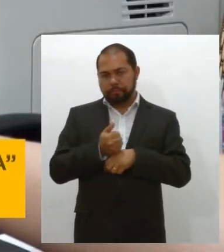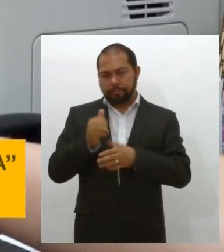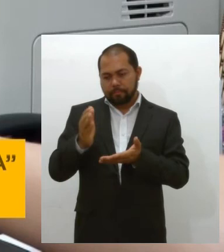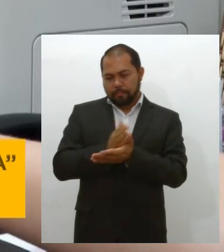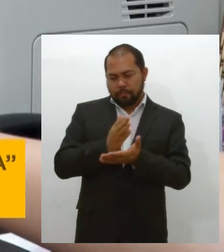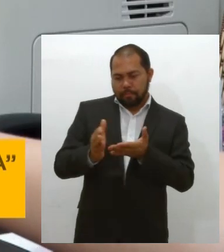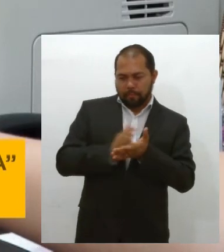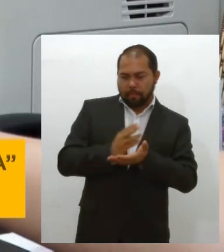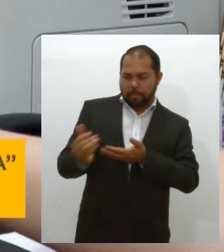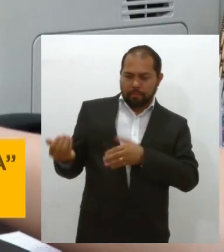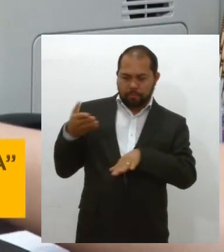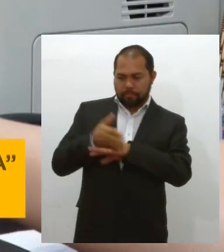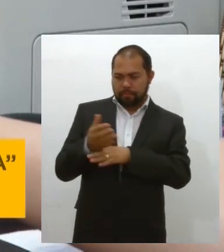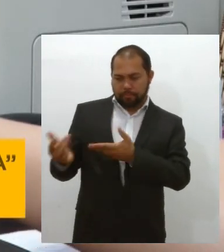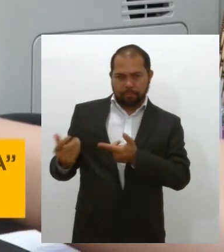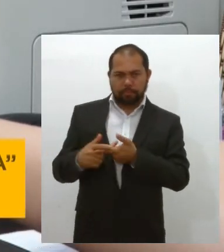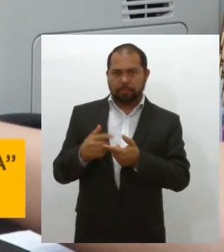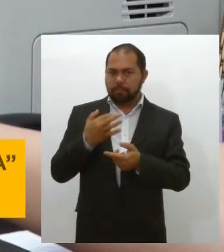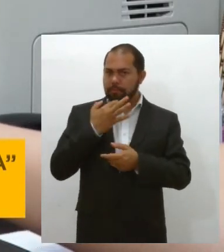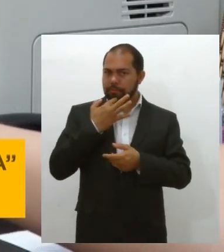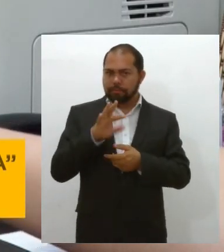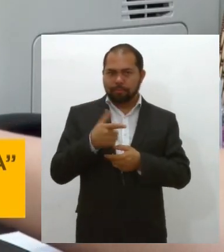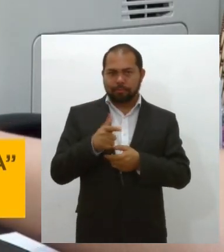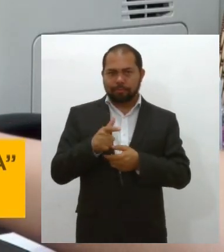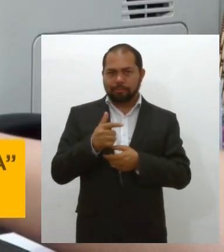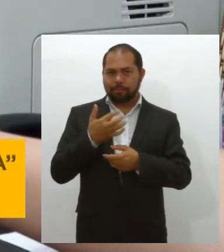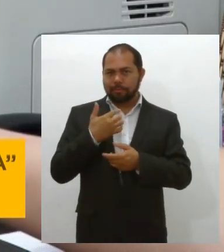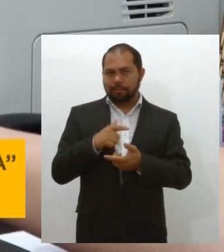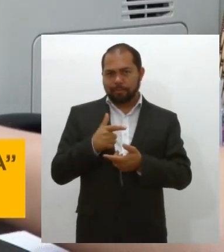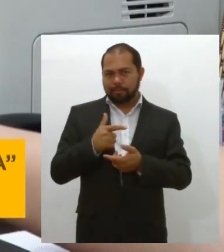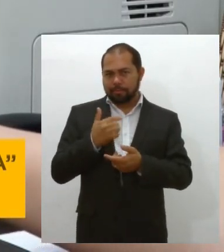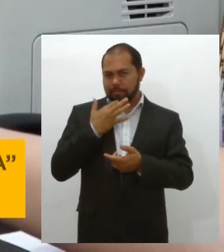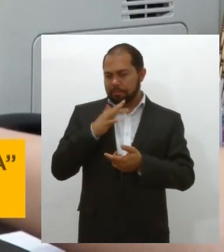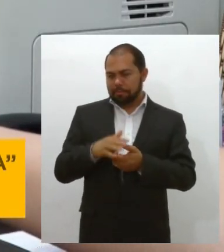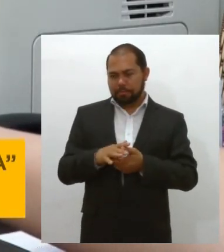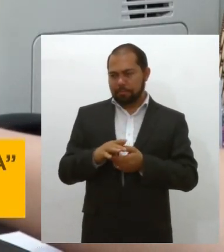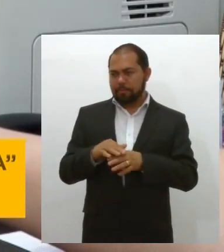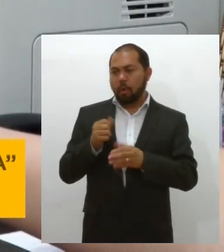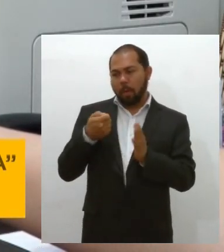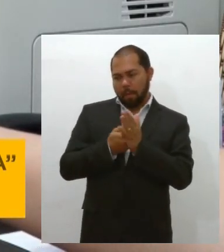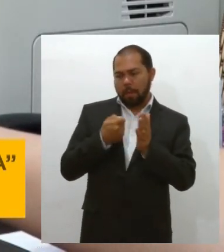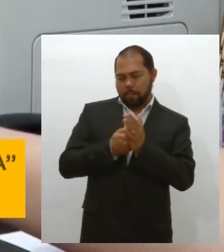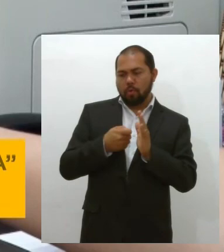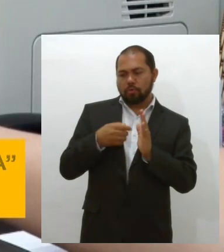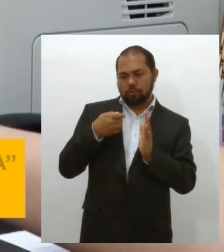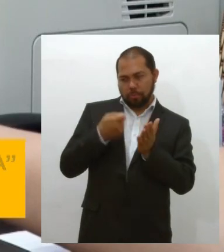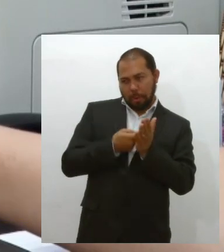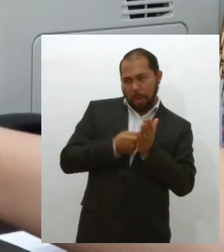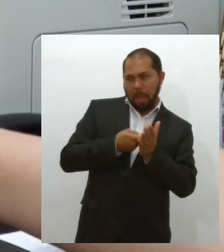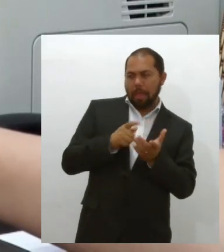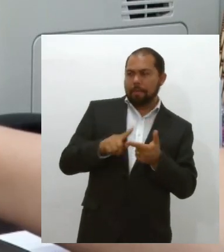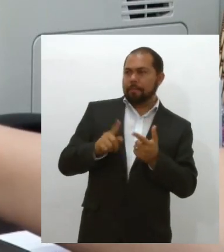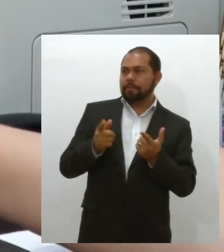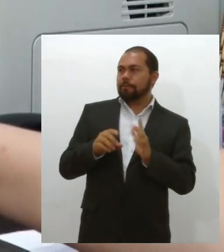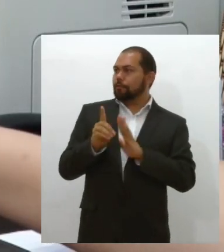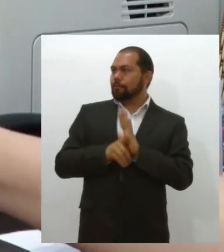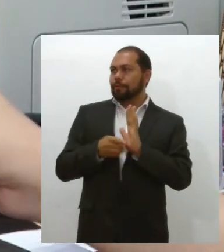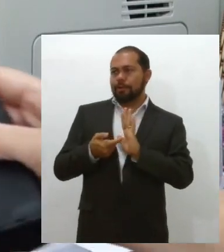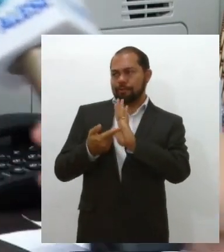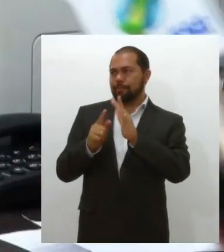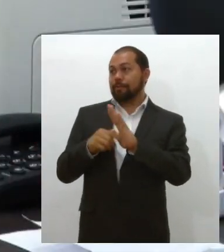conhecimento. Cobram muito os deveres, mas os direitos não querem mostrar a eles. E aqui eles têm essa oportunidade.